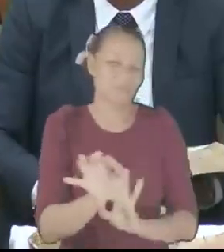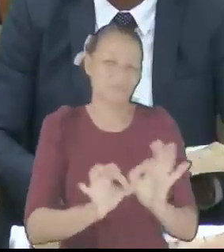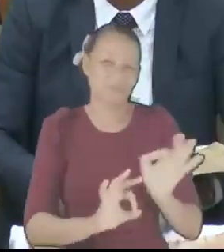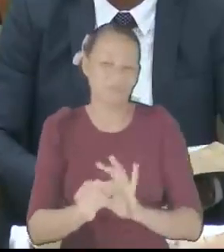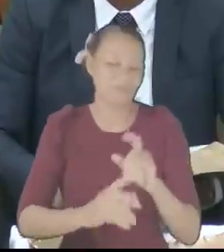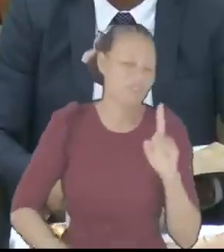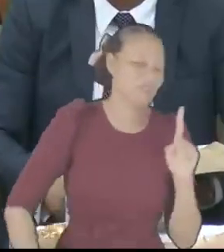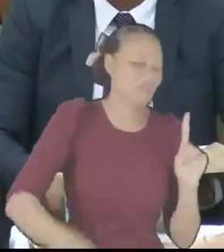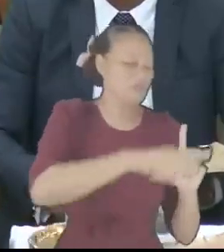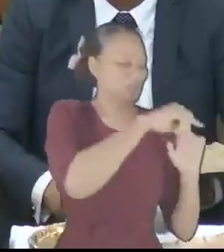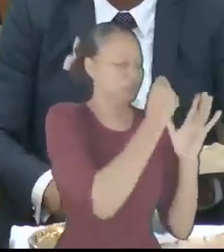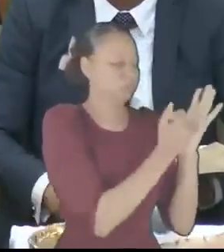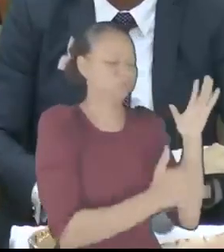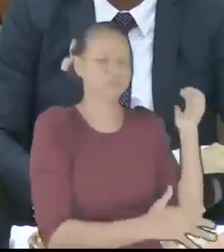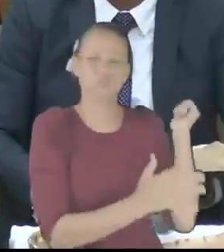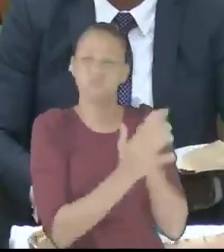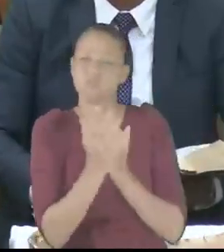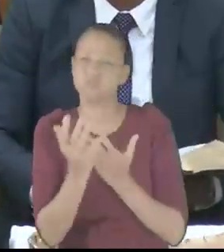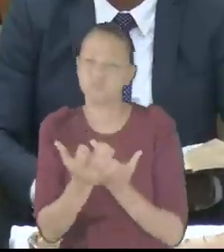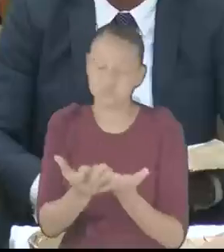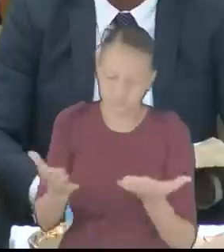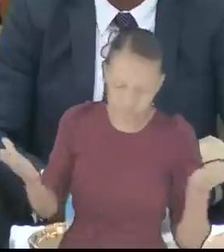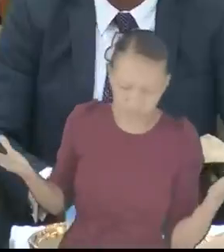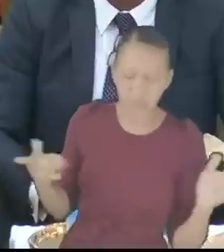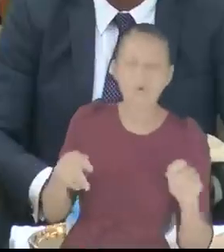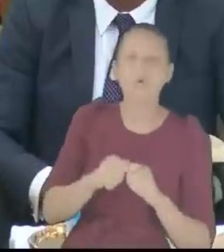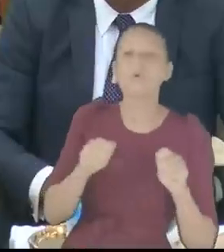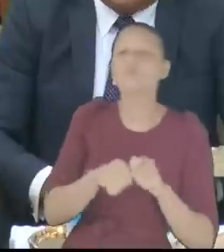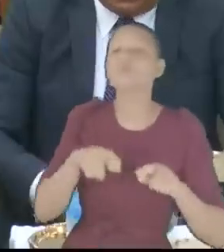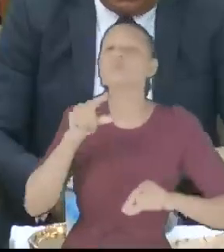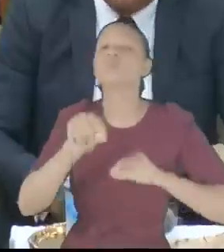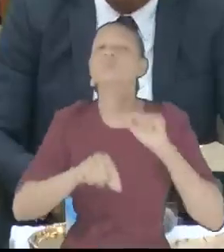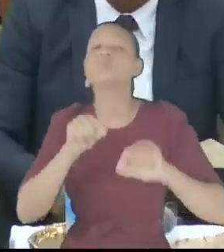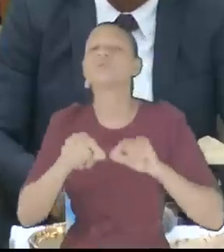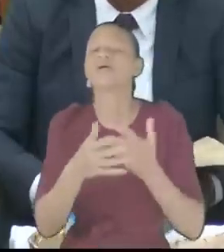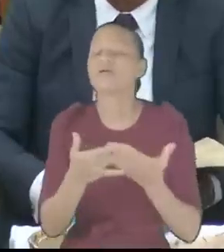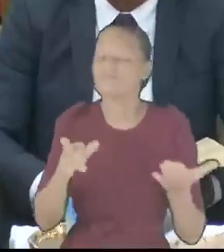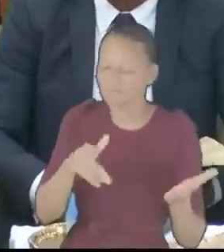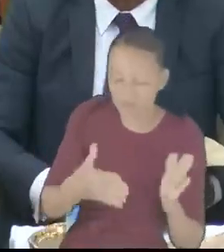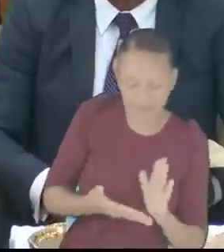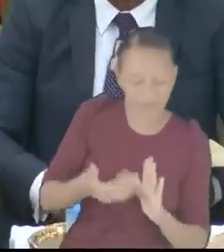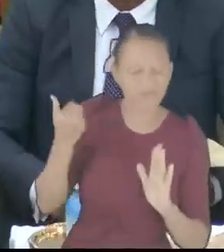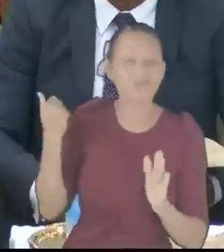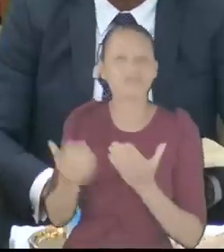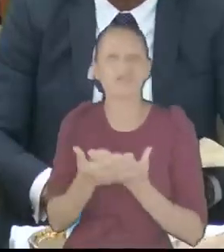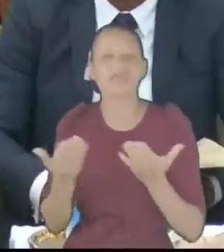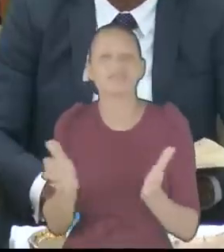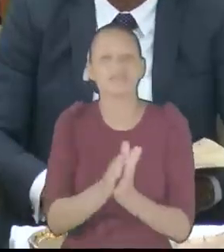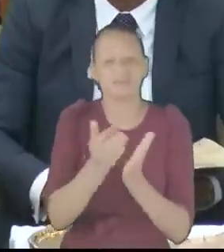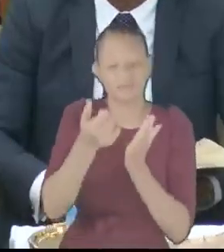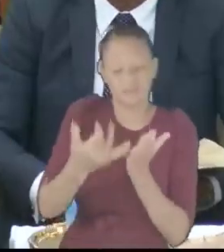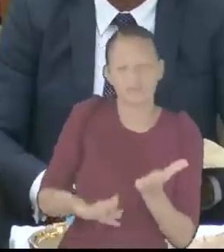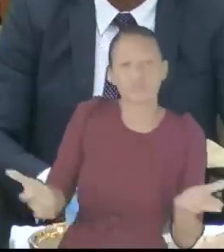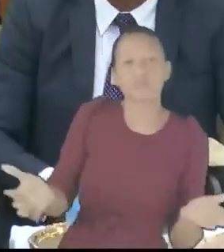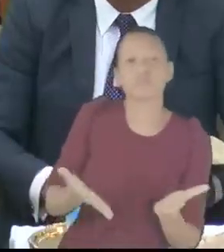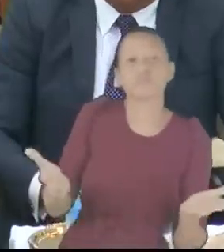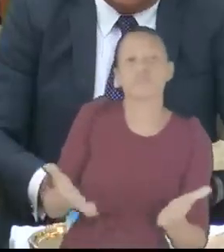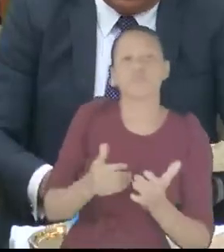na cruz do Calvário. Ele riscou e ele fez o que mais, irmãos? Tirou. Na Bíblia atualizada